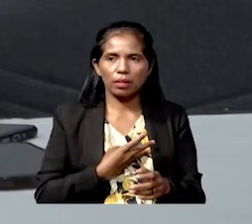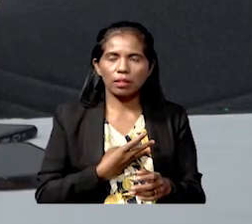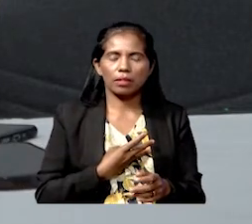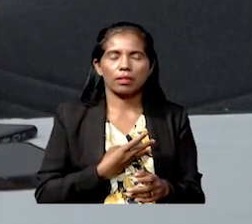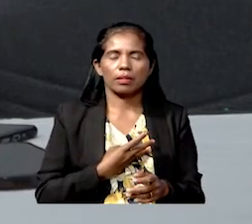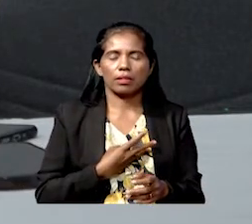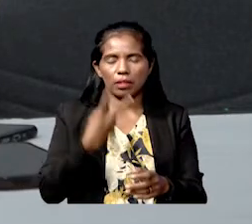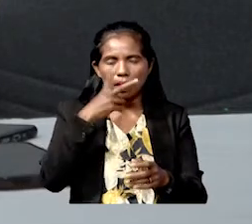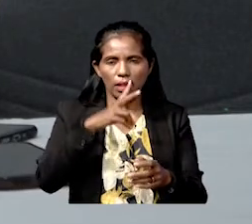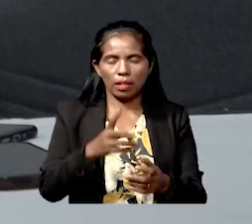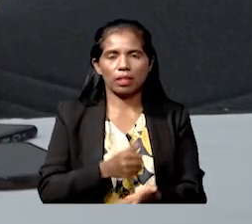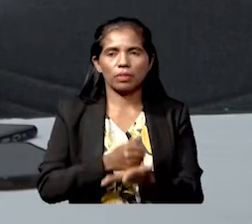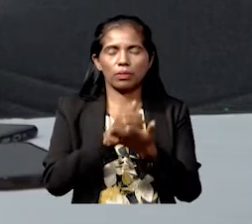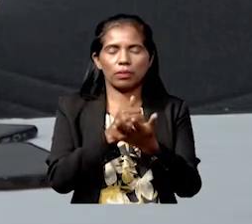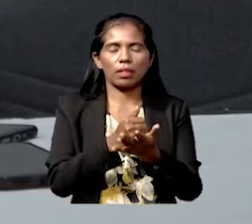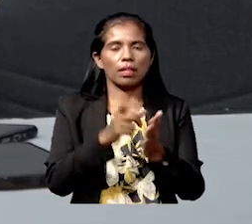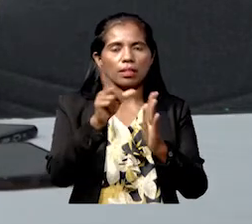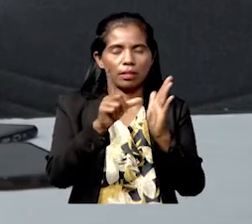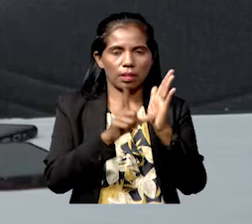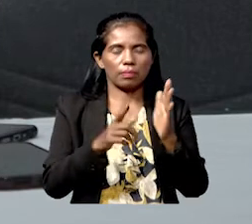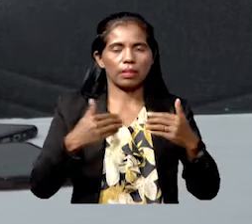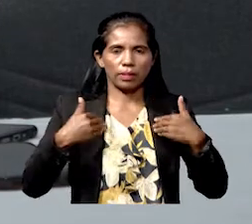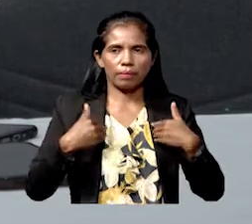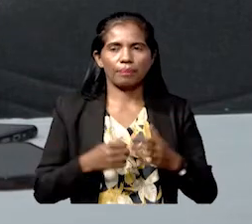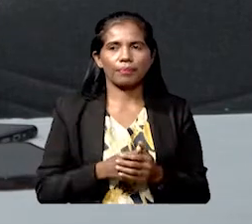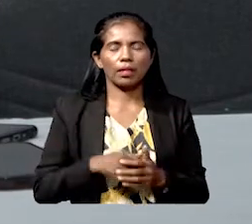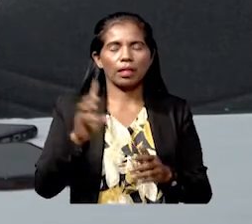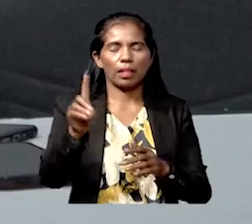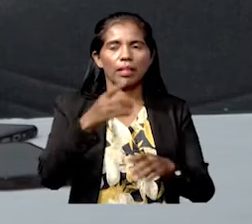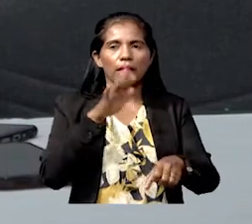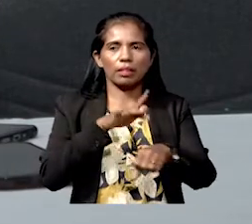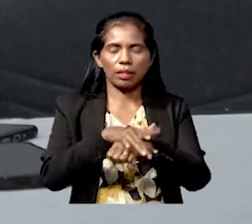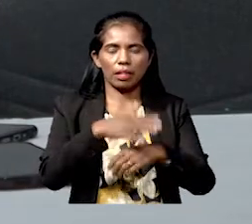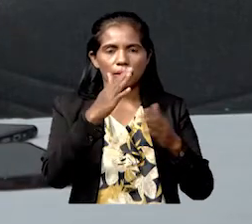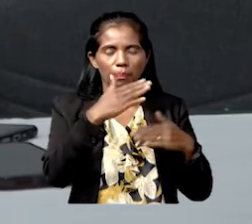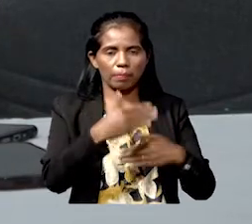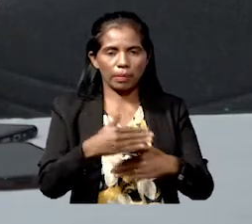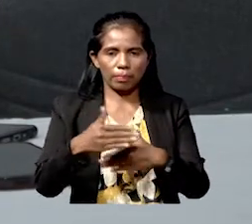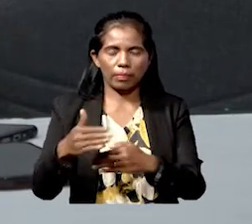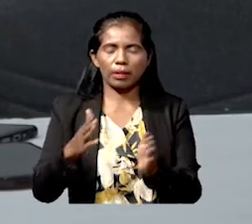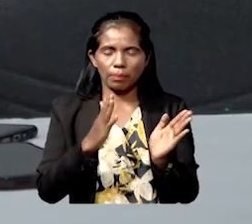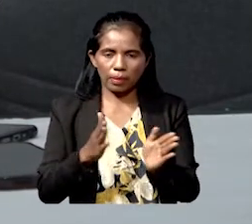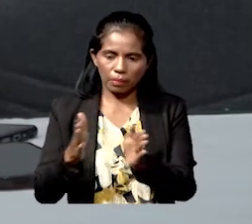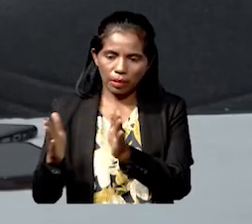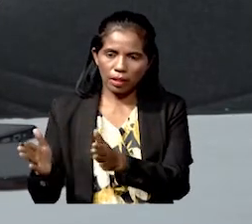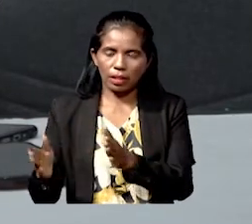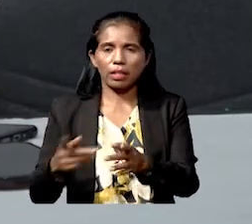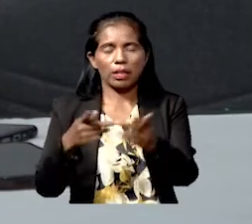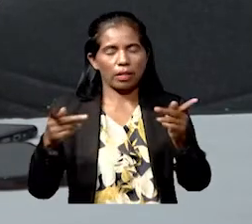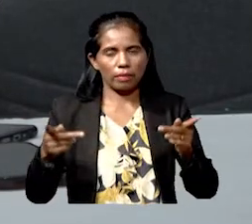a lista na bem aqui. Verdadeira madrugada, atual preparação e centro de votação e de posto administrativo